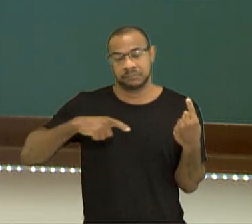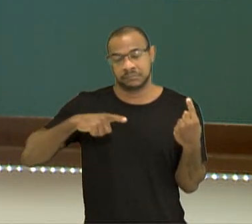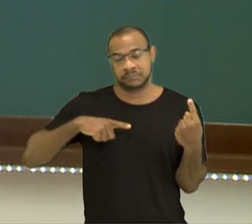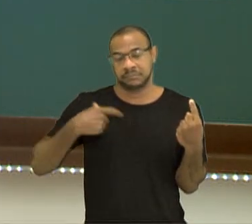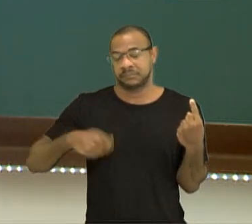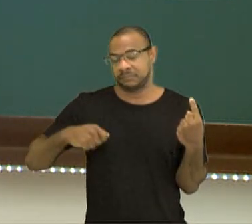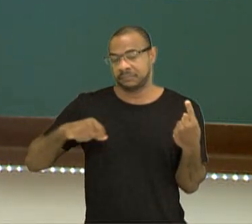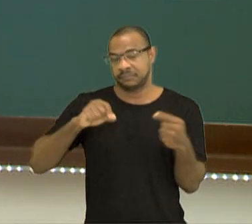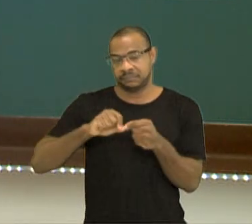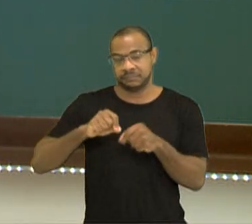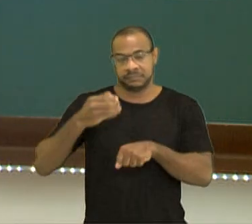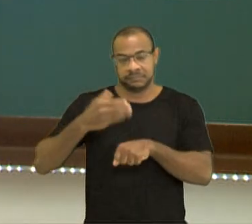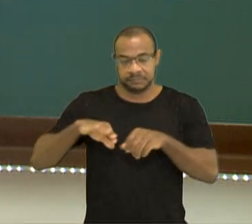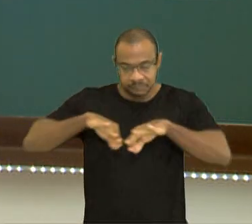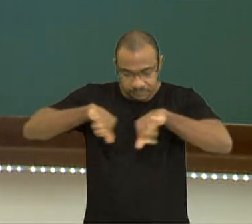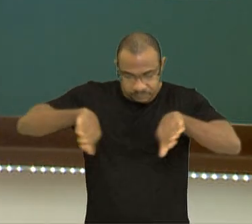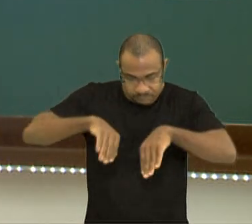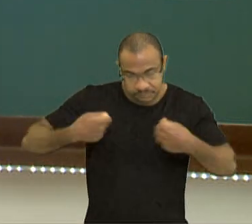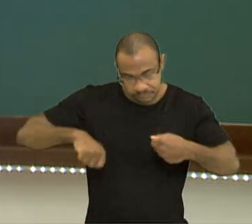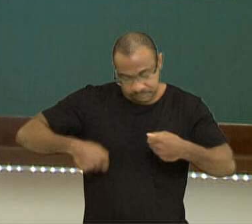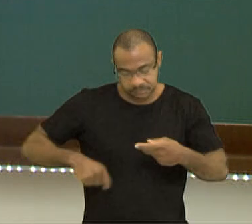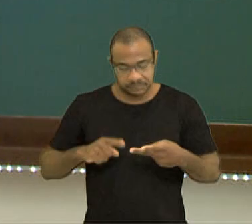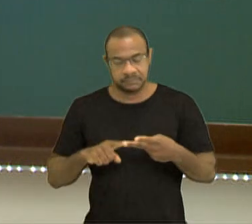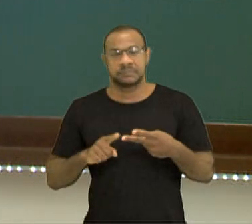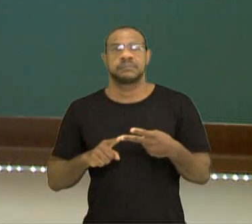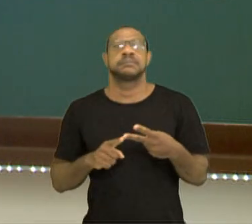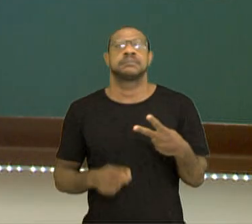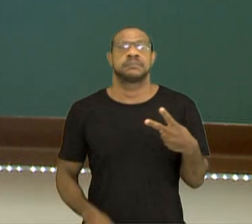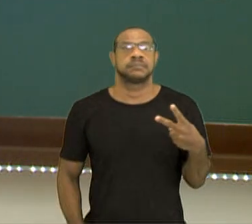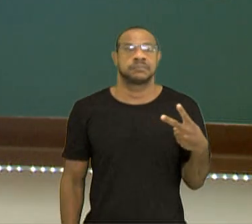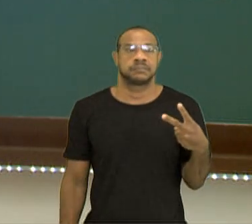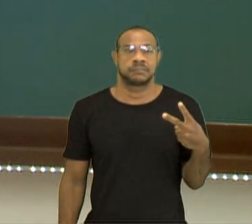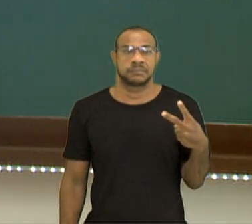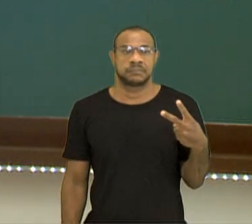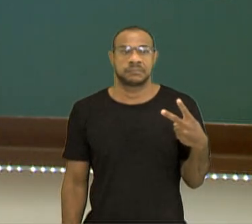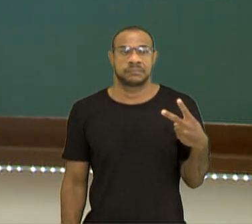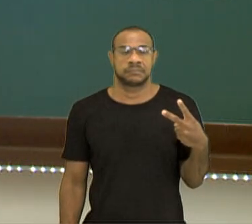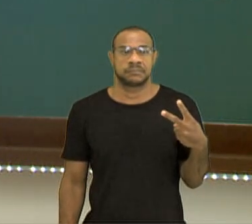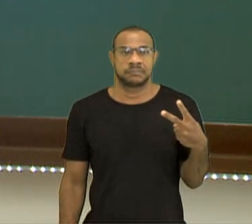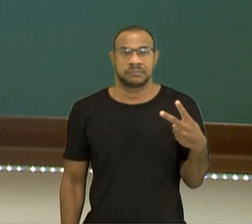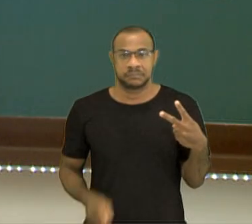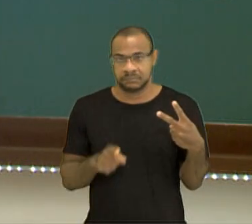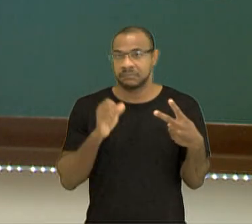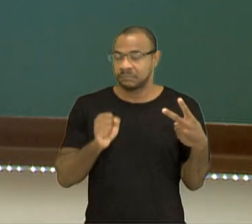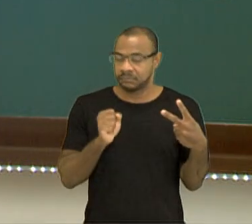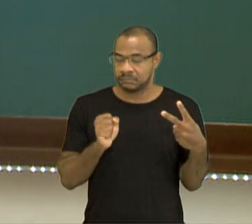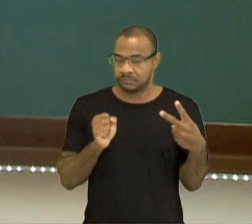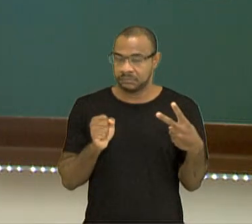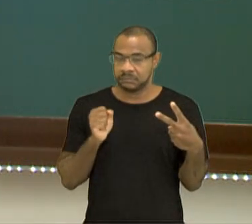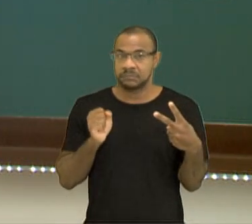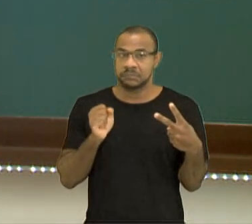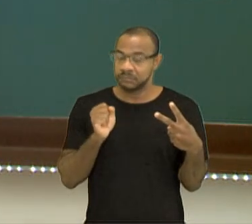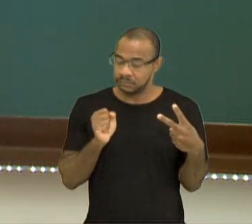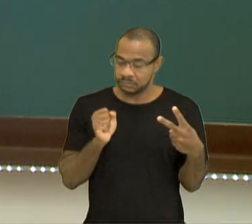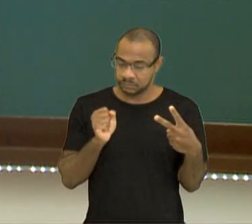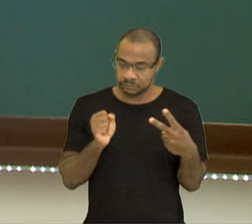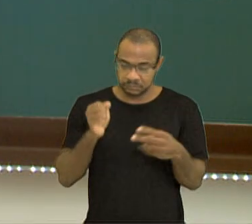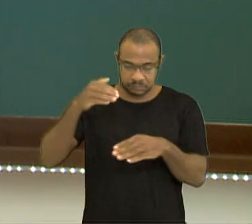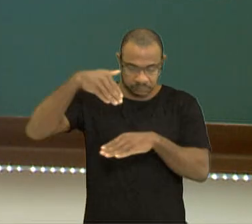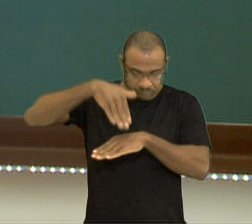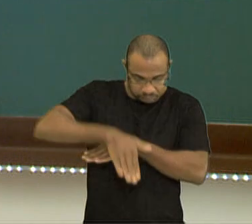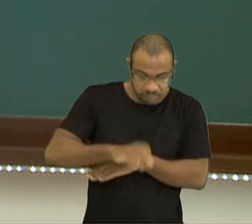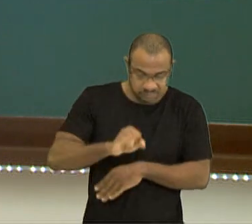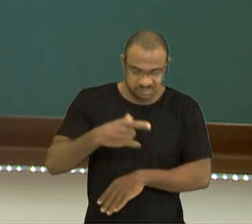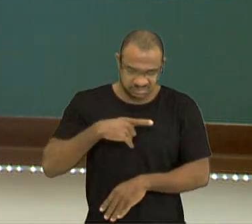fazer? 2. Can you go diving if you have health problems? Você pode mergulhar, fazendo mergulho se por acaso você tem problemas